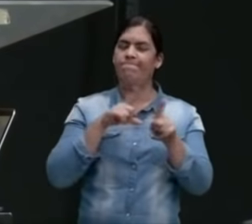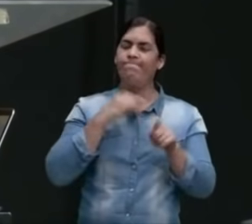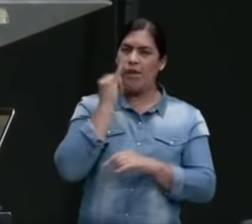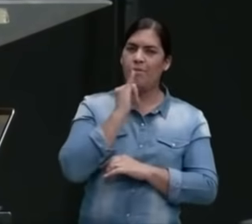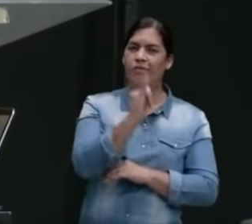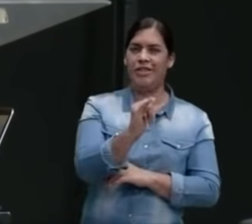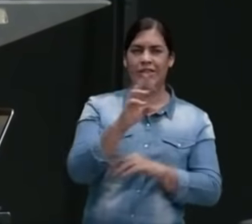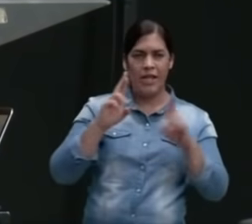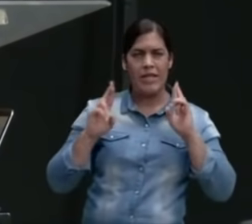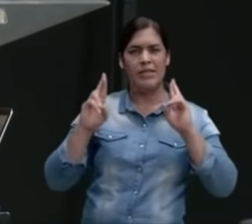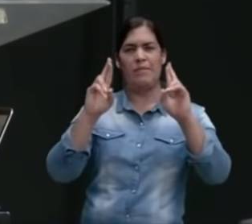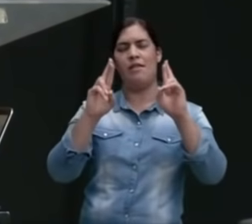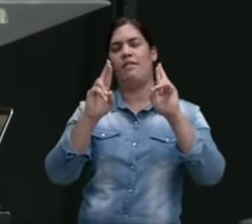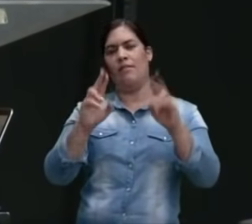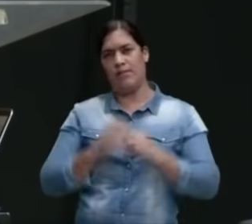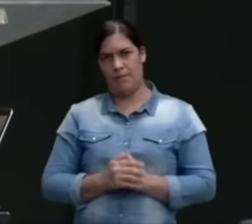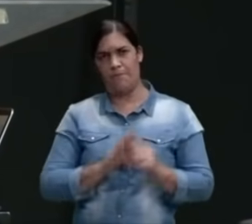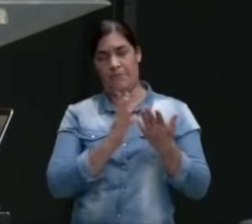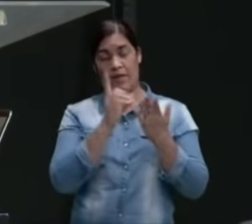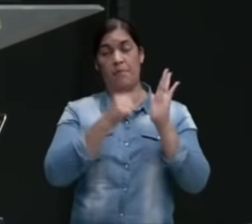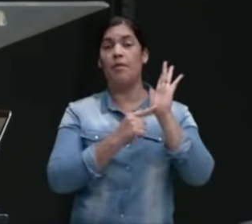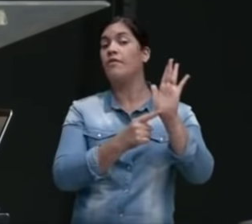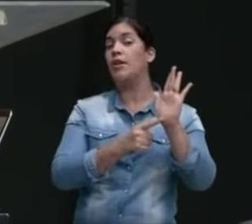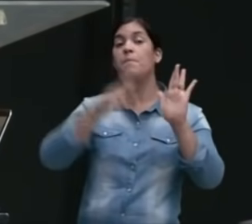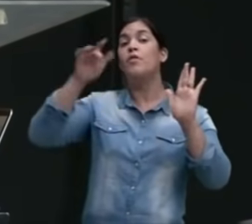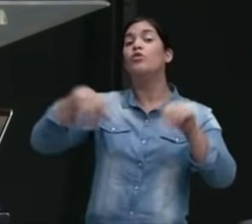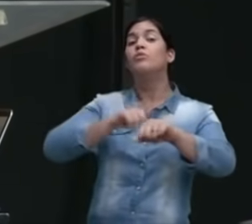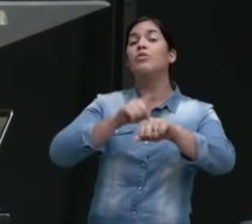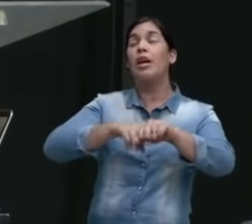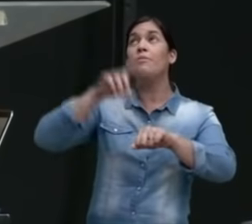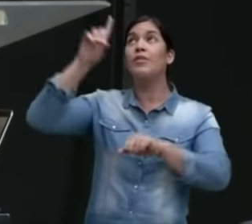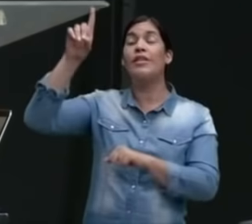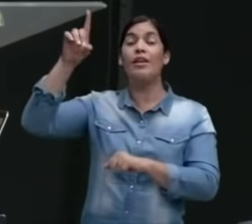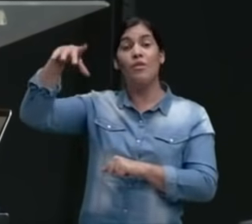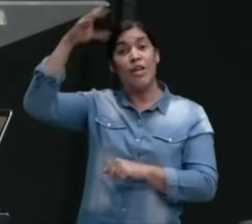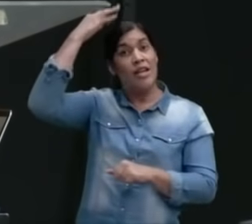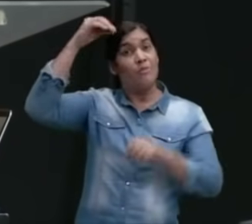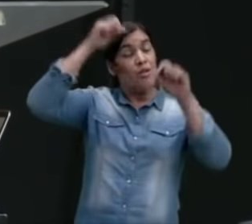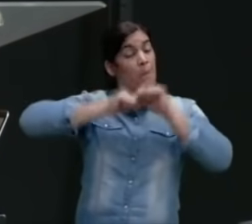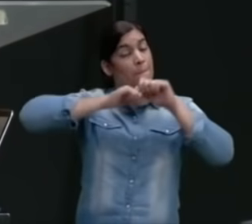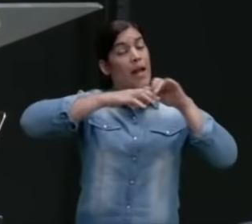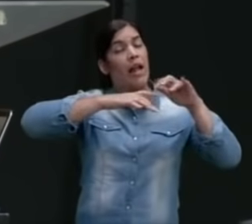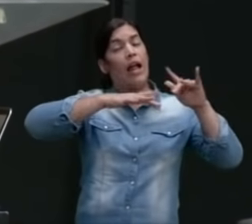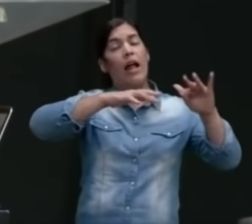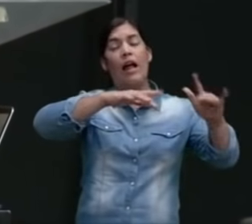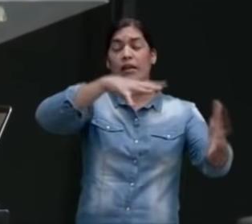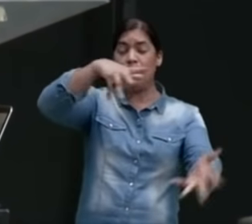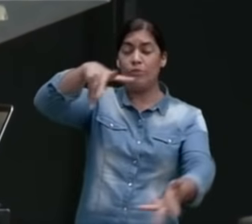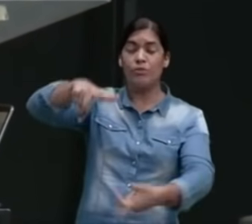de esperança. E ela diz que nos últimos tempos Deus derramará do seu Espírito sobre toda a carne.